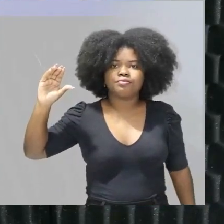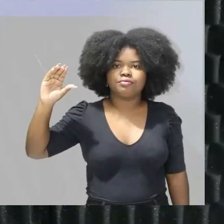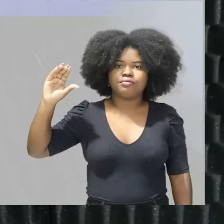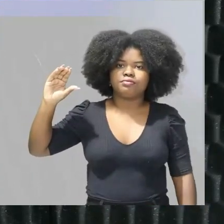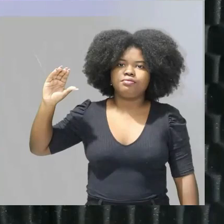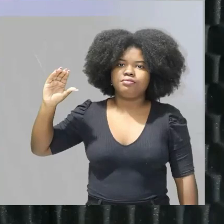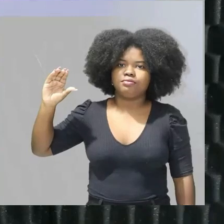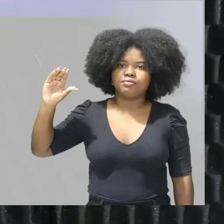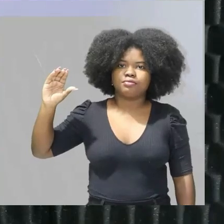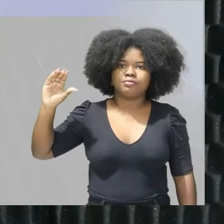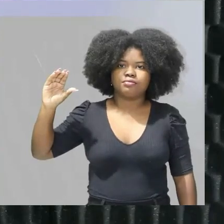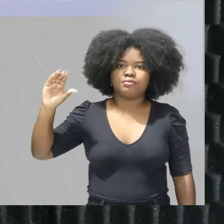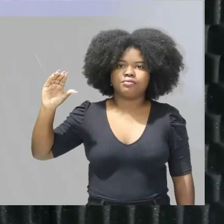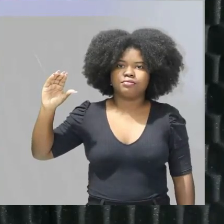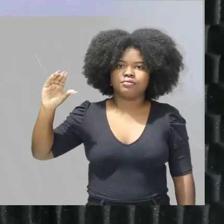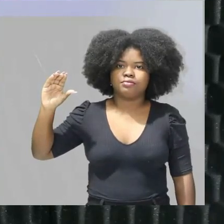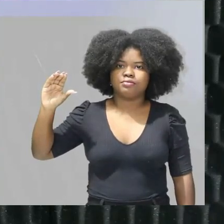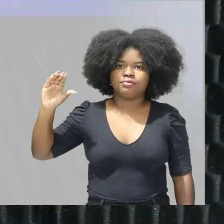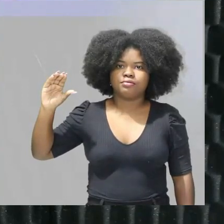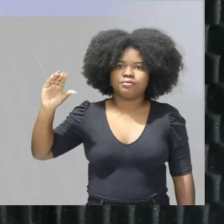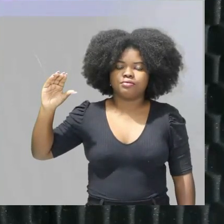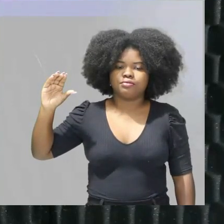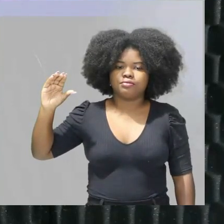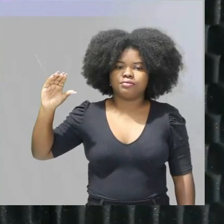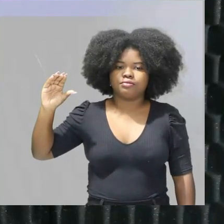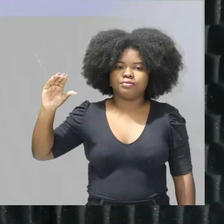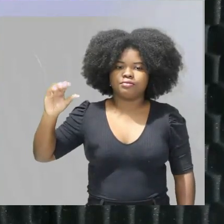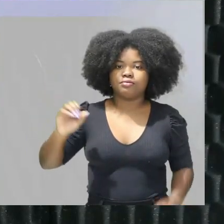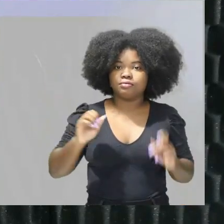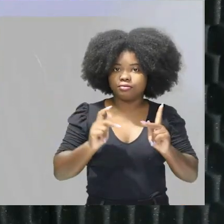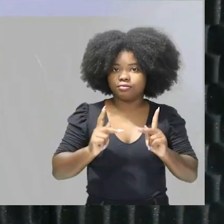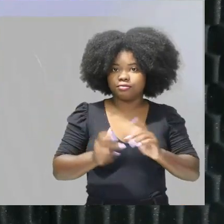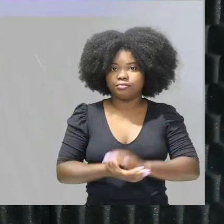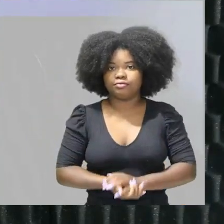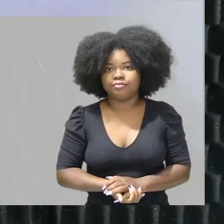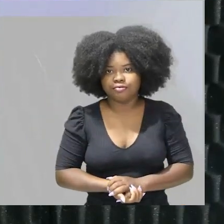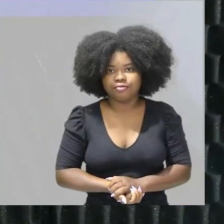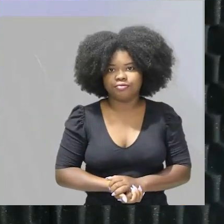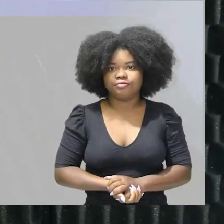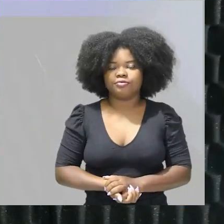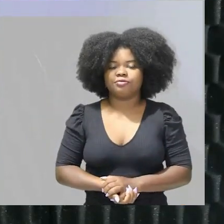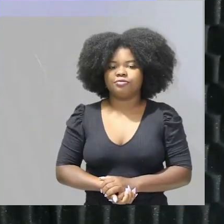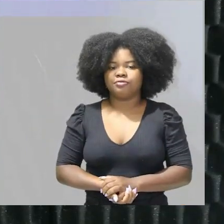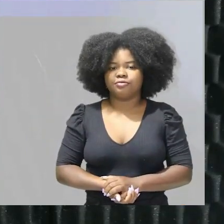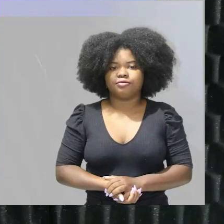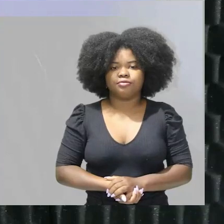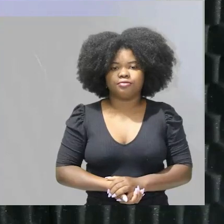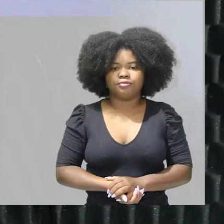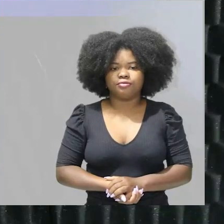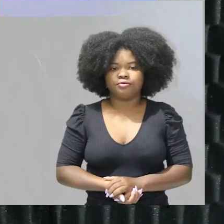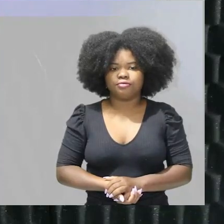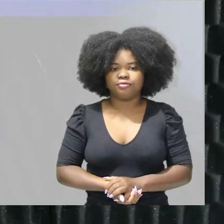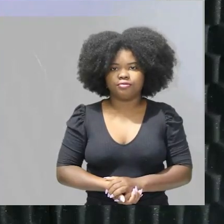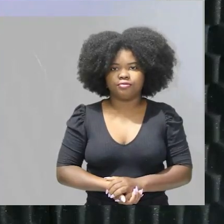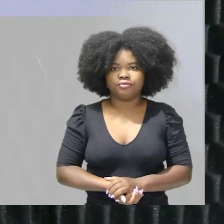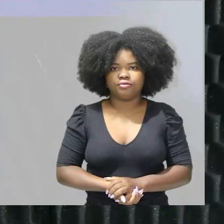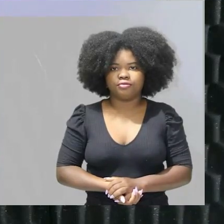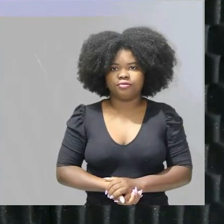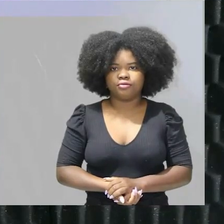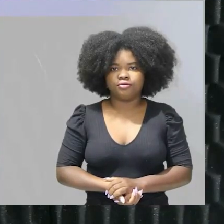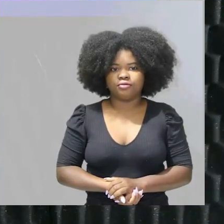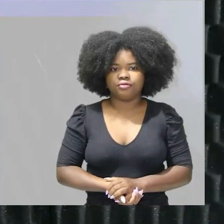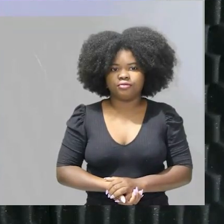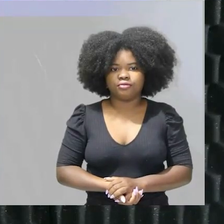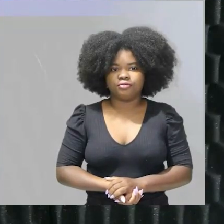marque para você letrar c de casa portanto perfeito marca para você aí letra C correto show de bola